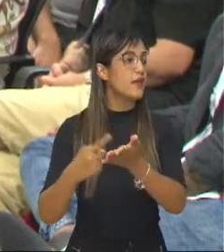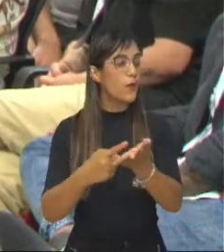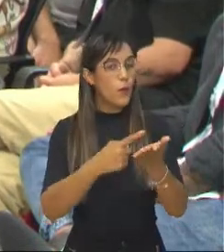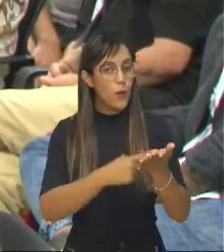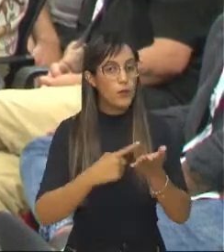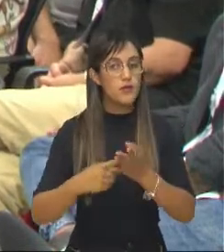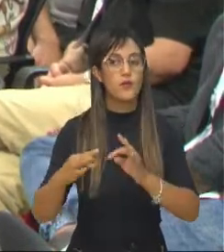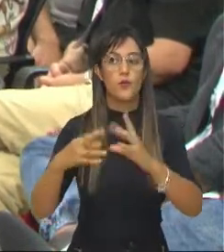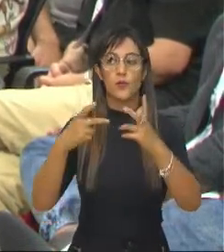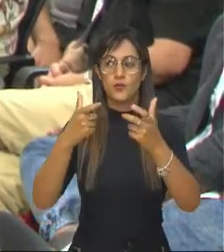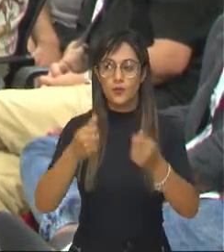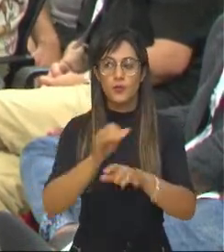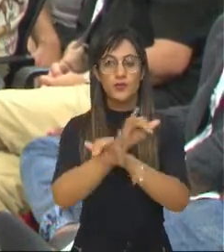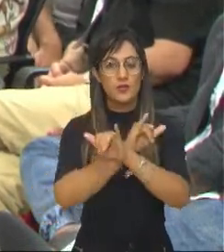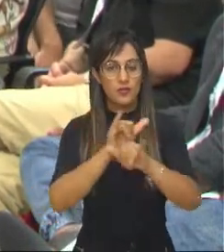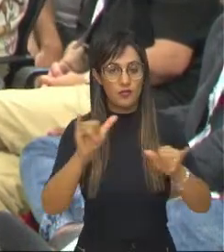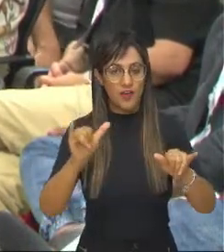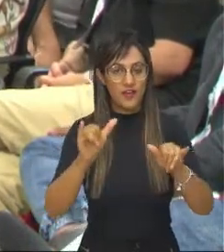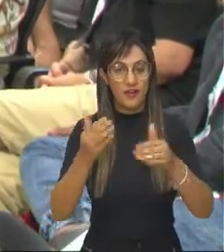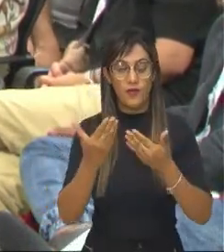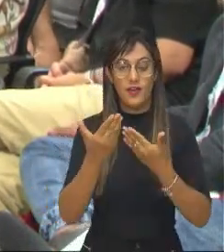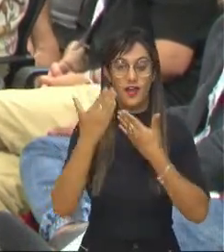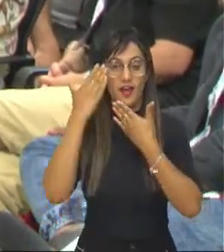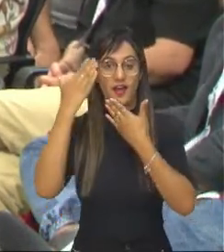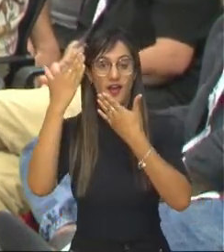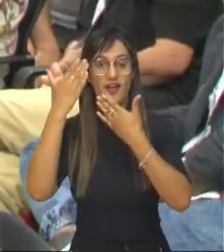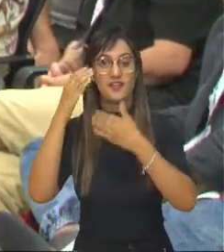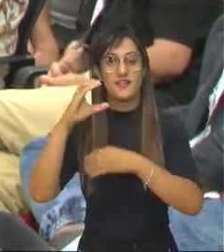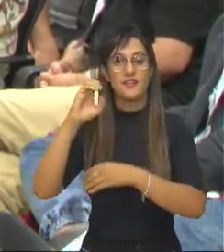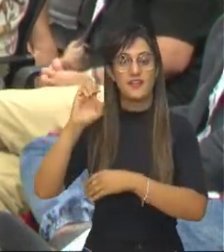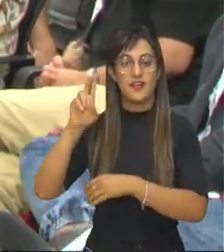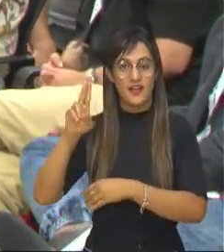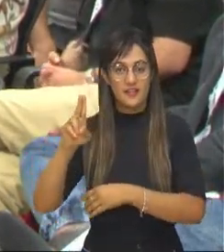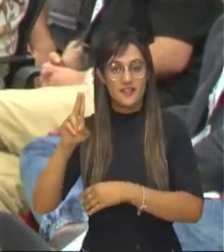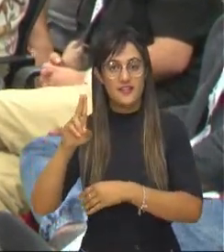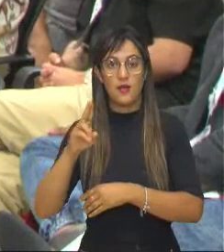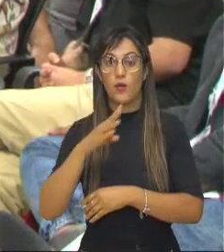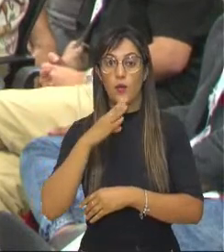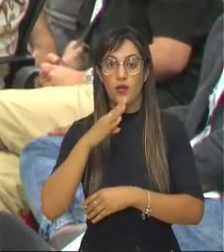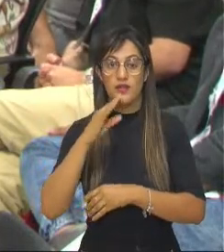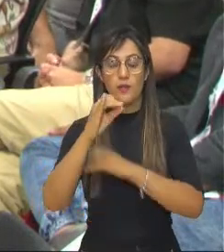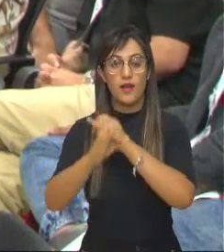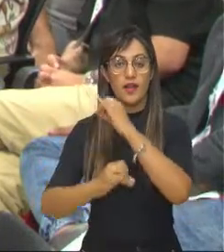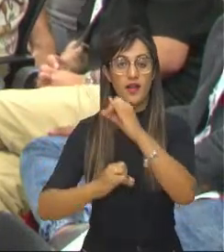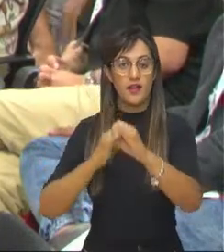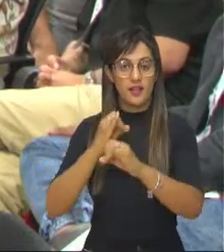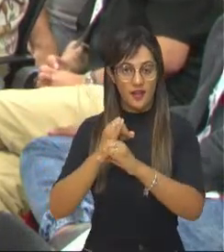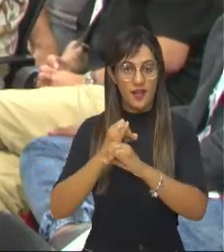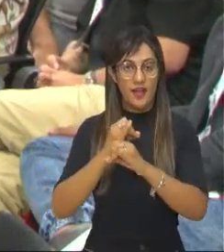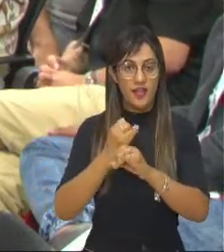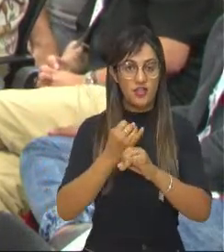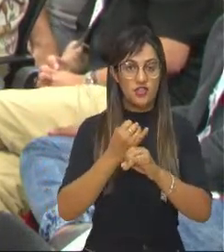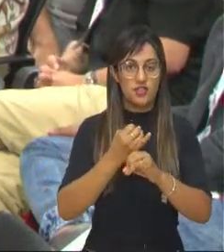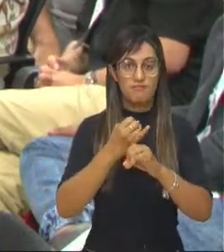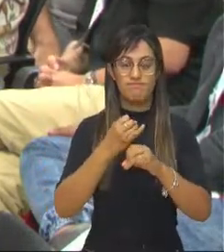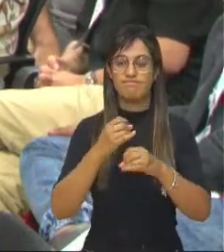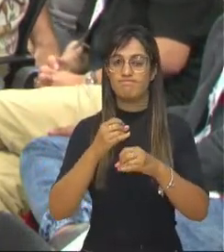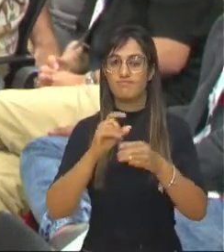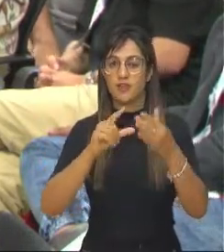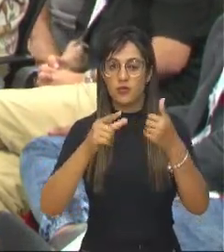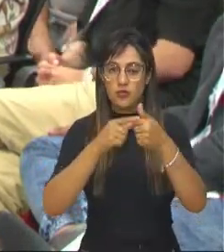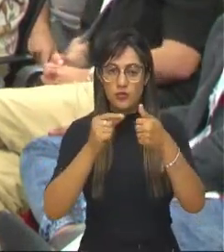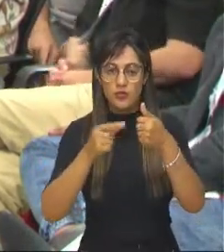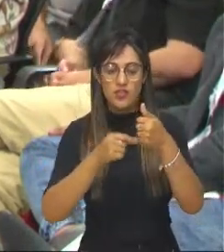queria agradecer a Cel. Falei para ela que conheci ela pela internet. Né, em uma das minhas pesquisas, acabei encontrando